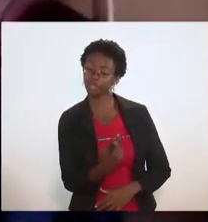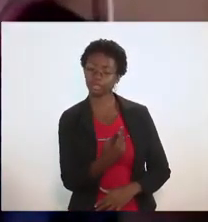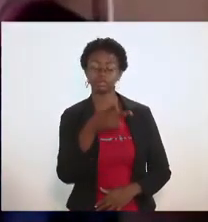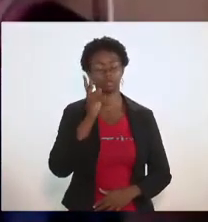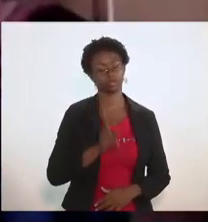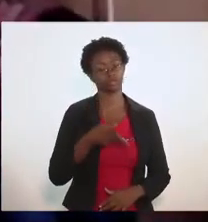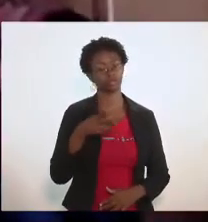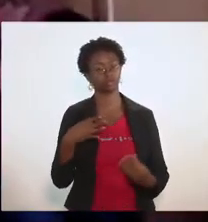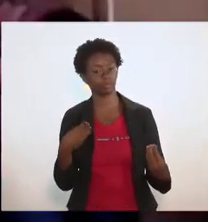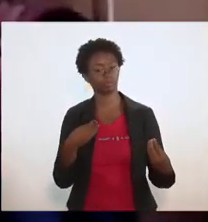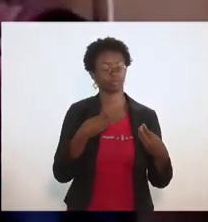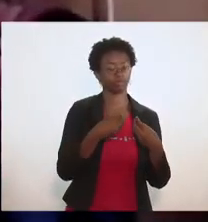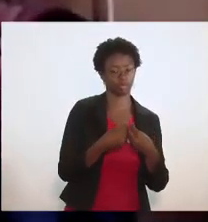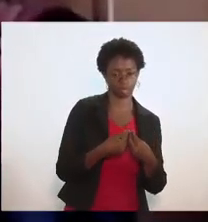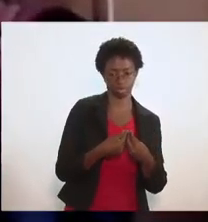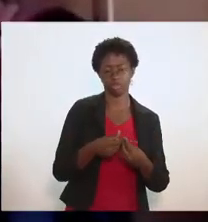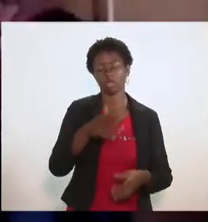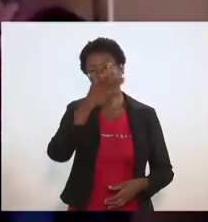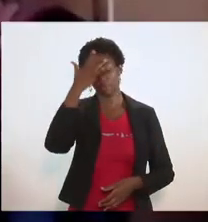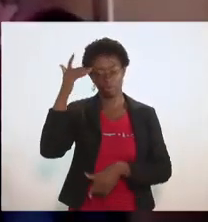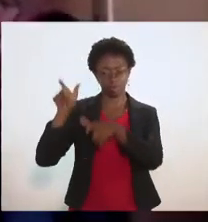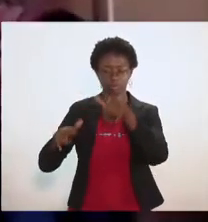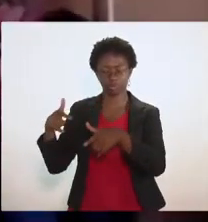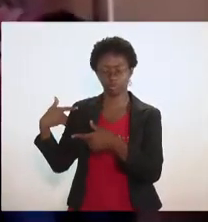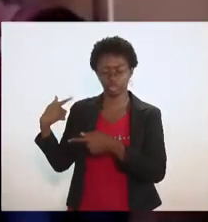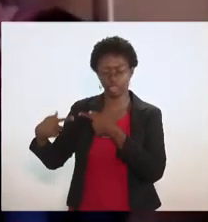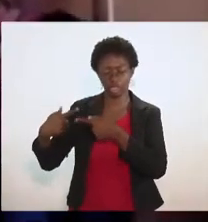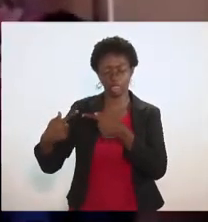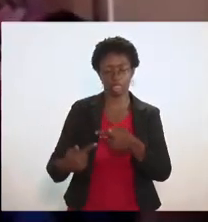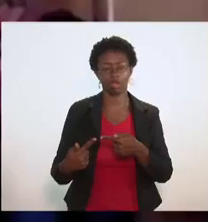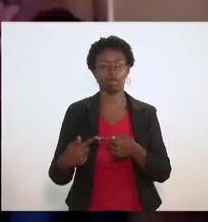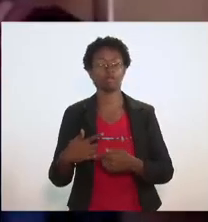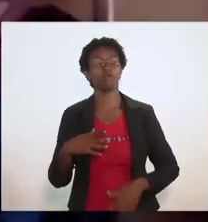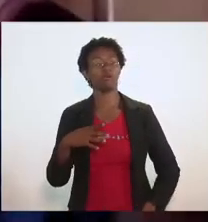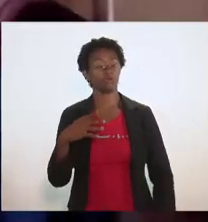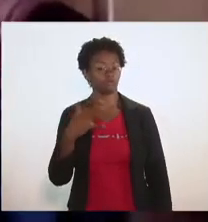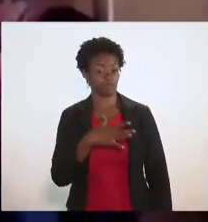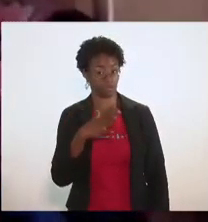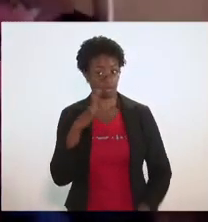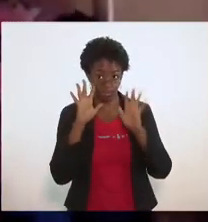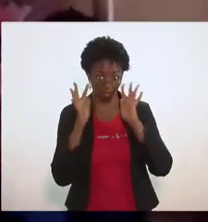em relação ao respeito a essa relação